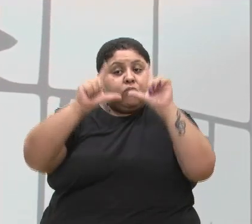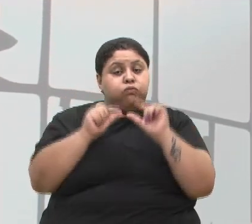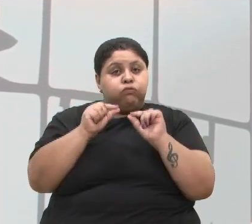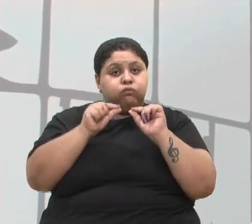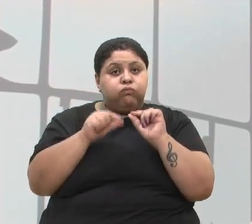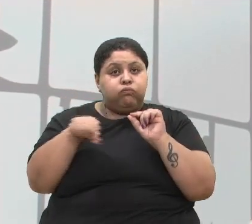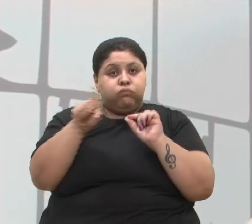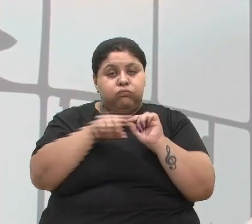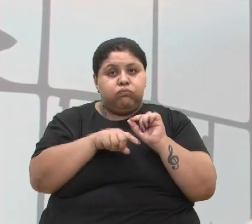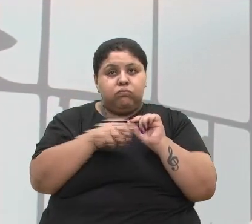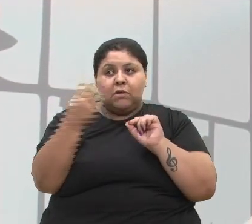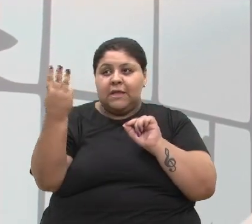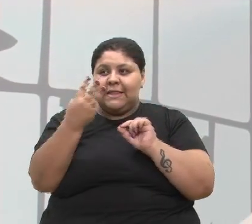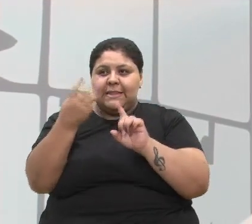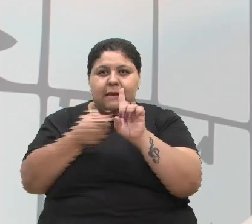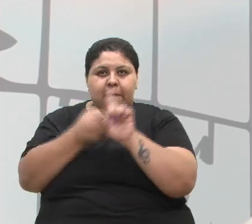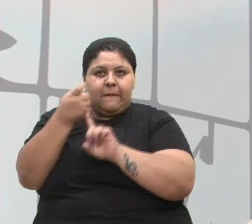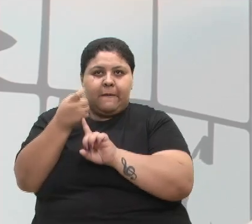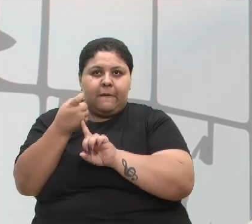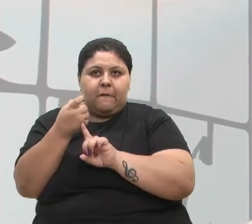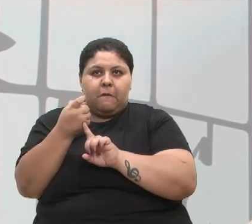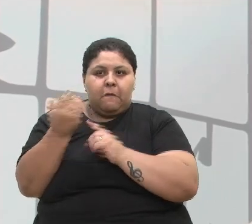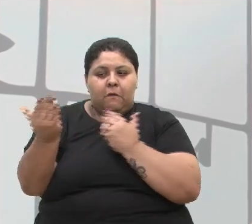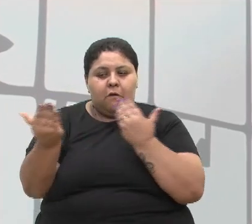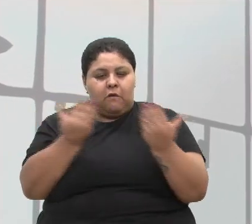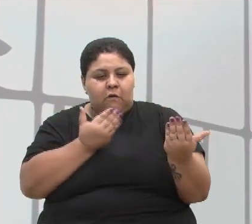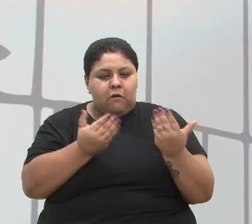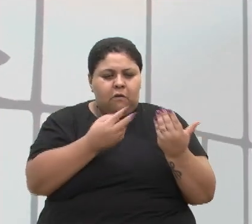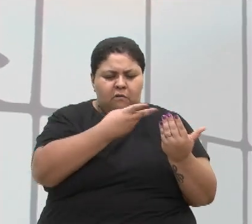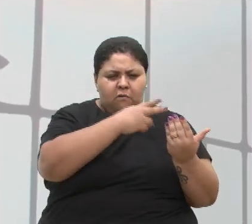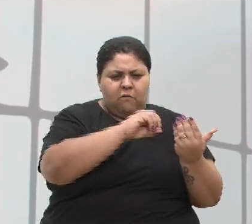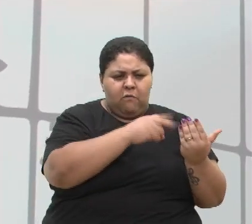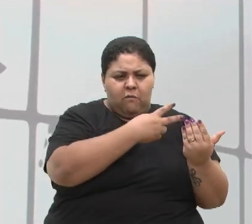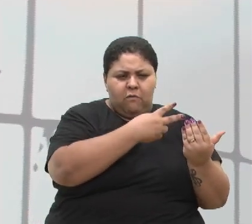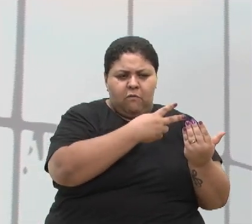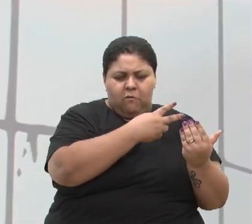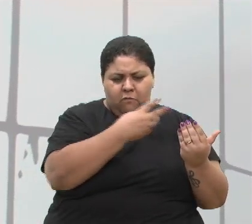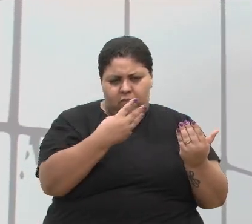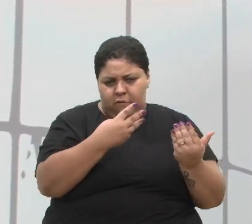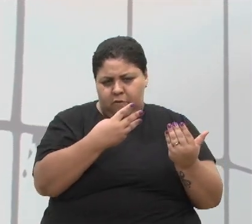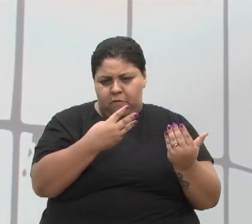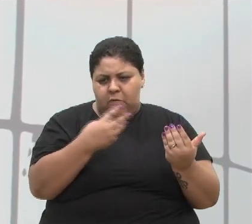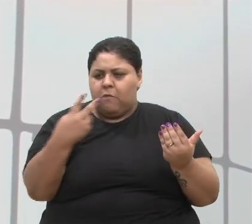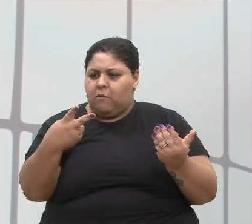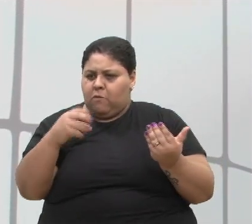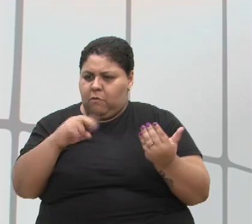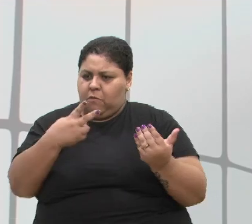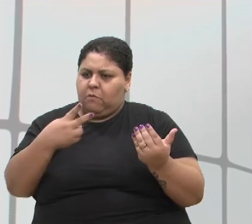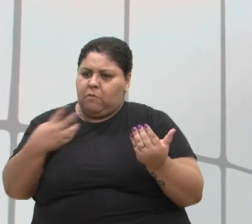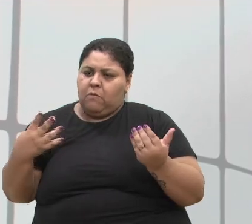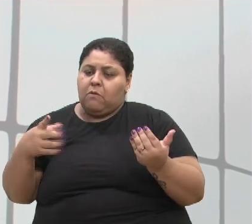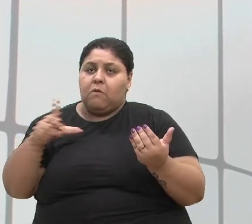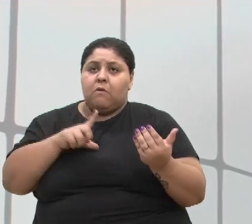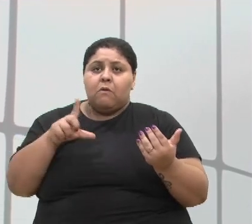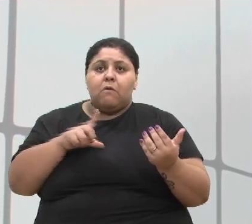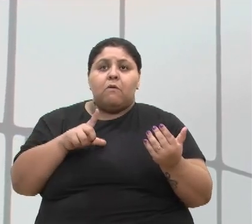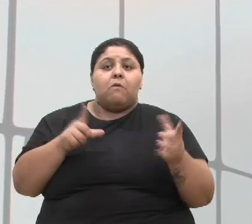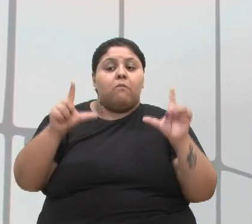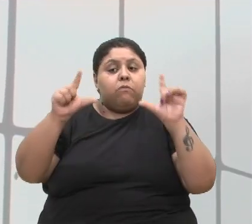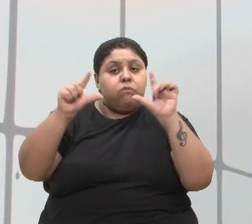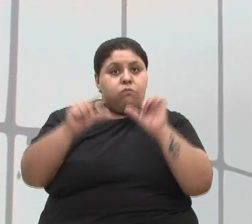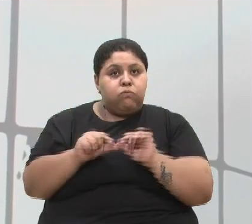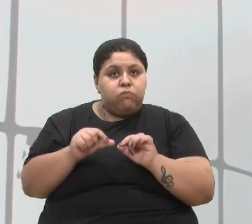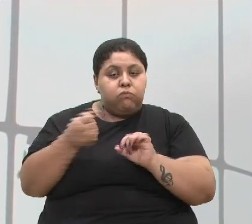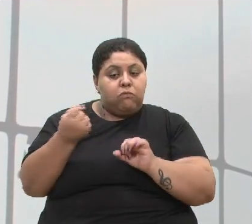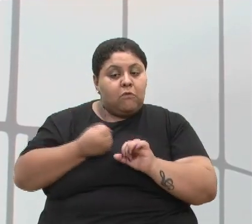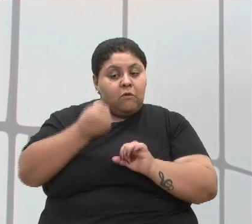notando o trimestre, por exemplo, comparado 2023 com 2024, houve substancial queda, né, nos